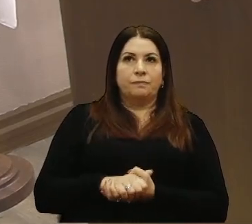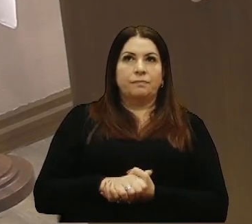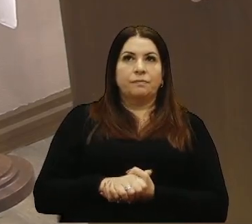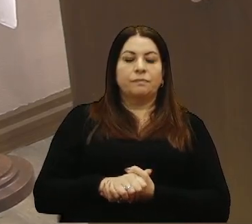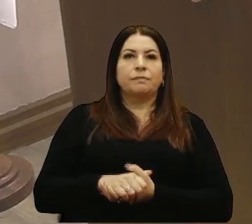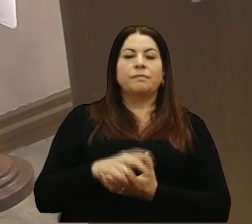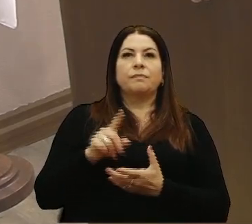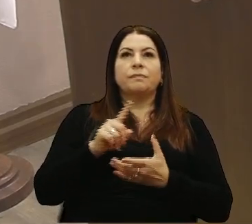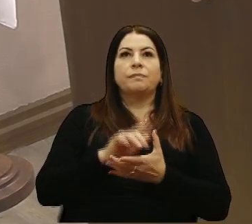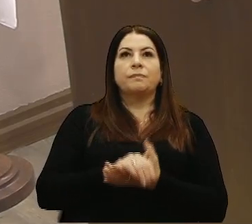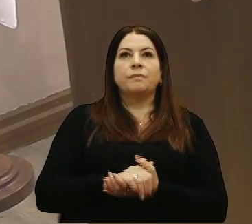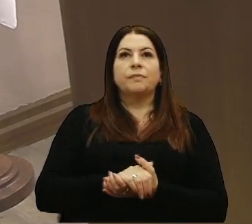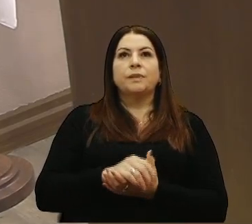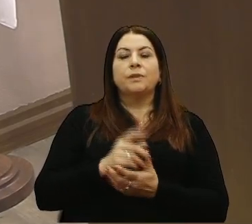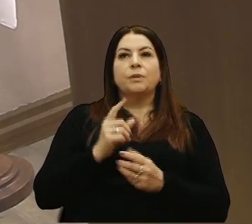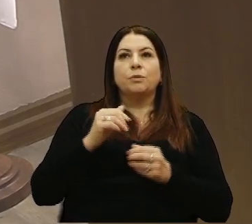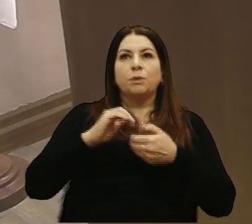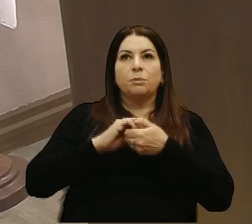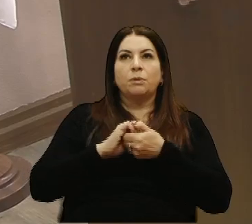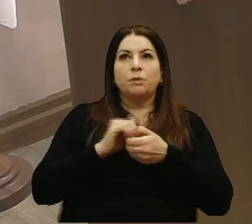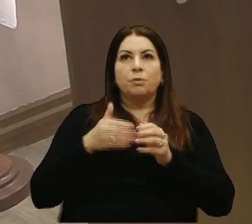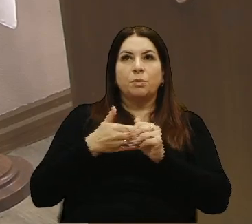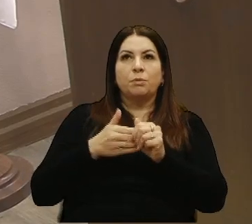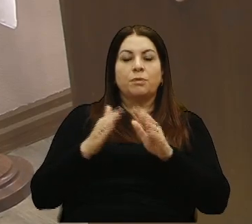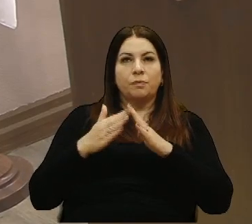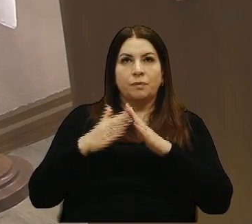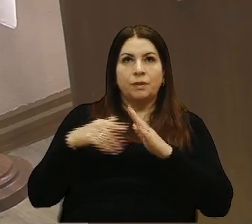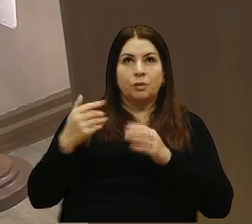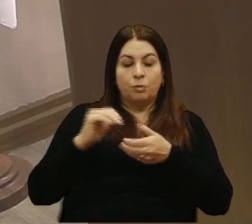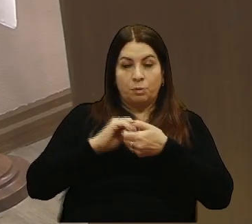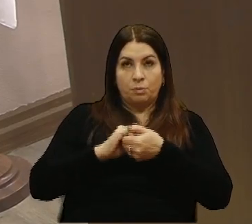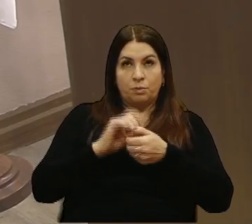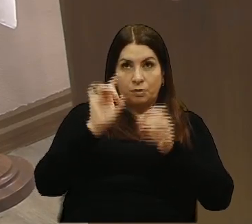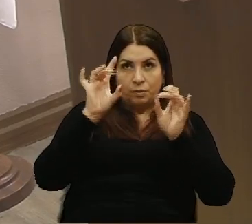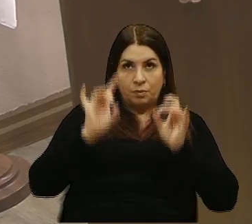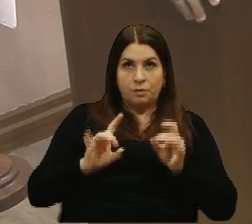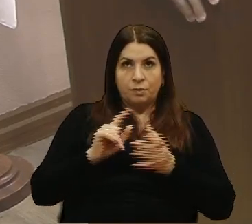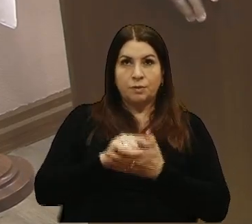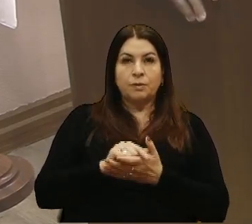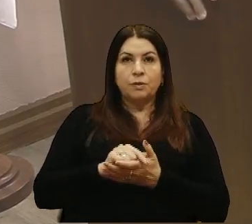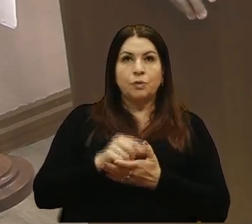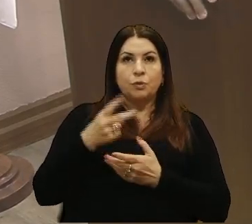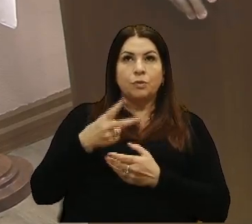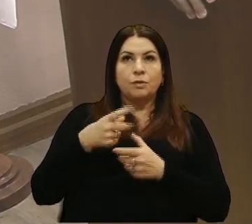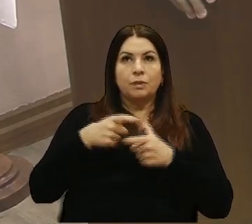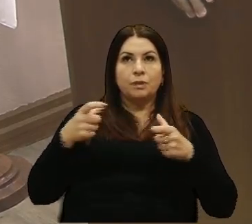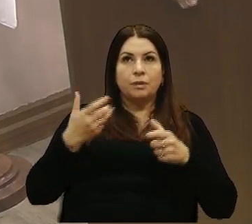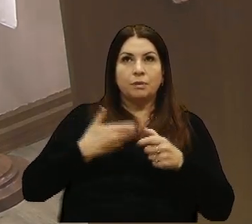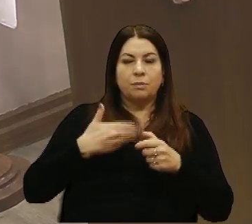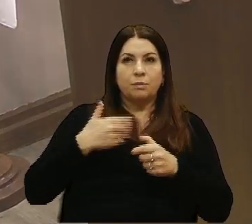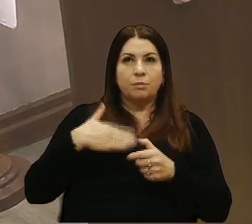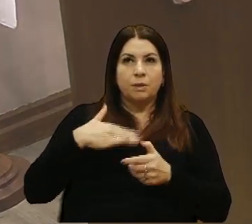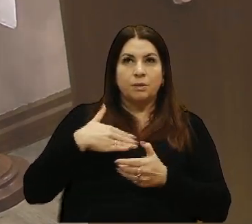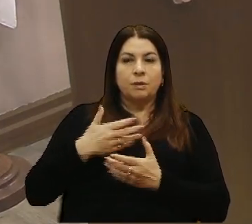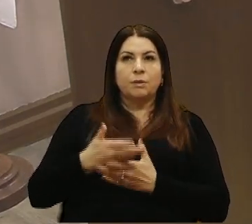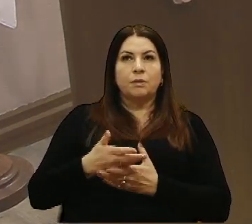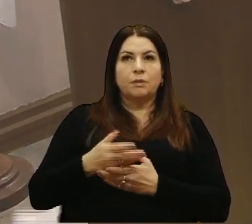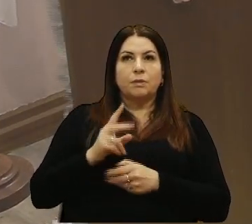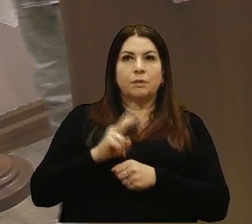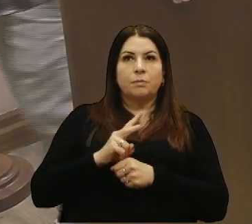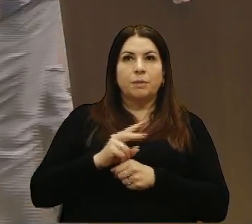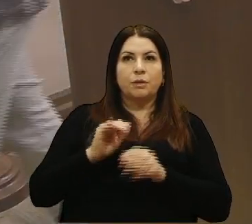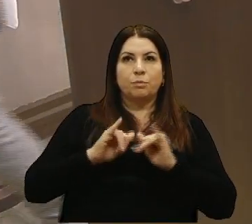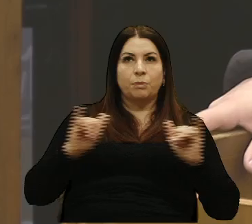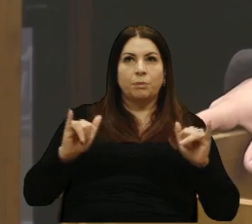todos e todas. Meus cumprimentos a quem nos acompanha de casa. Queria fazer um cumprimento especial a dois grandes amigos meus, um que foi um dos meus coordenadores da campanha,